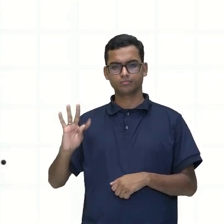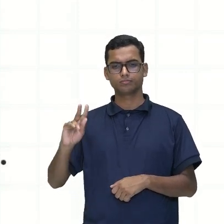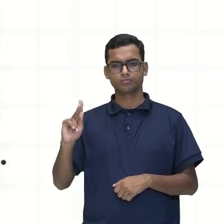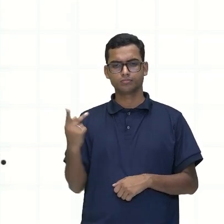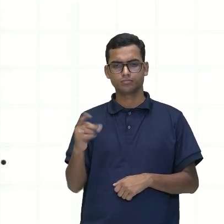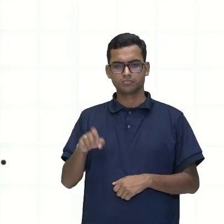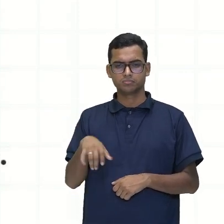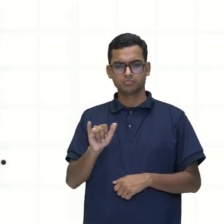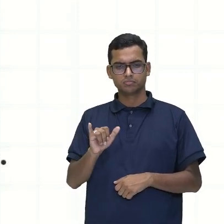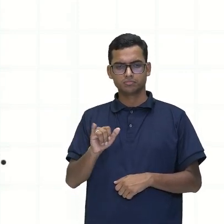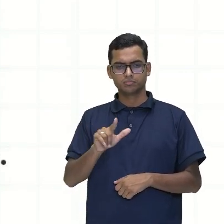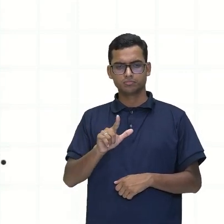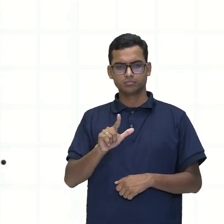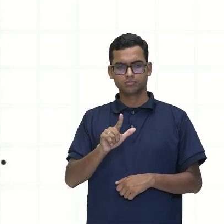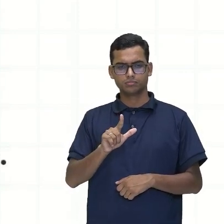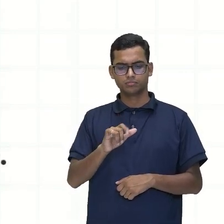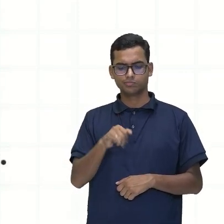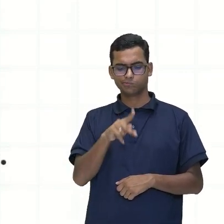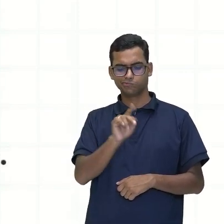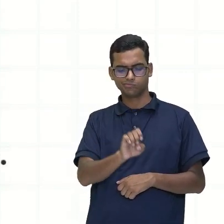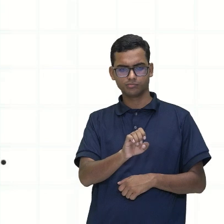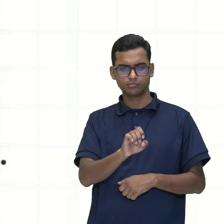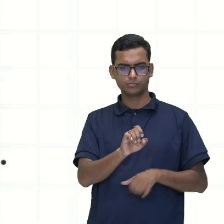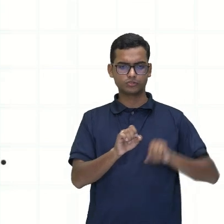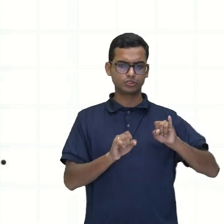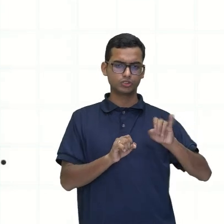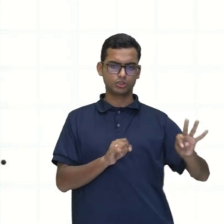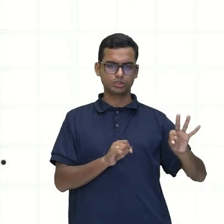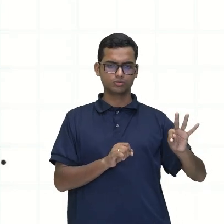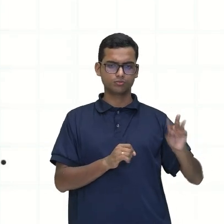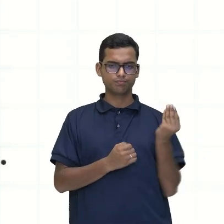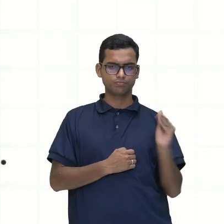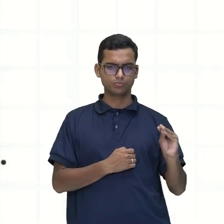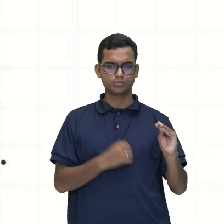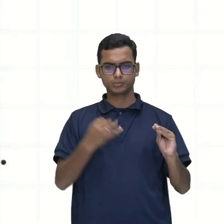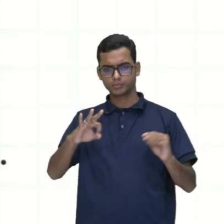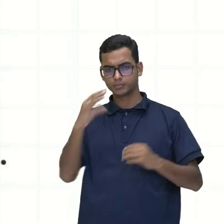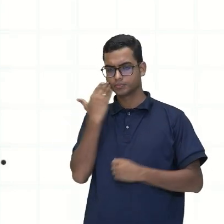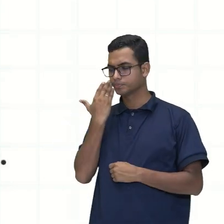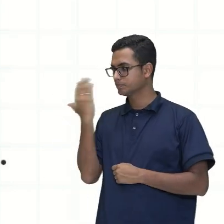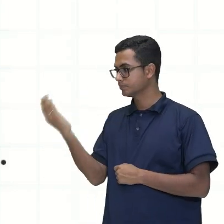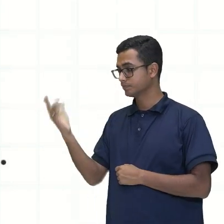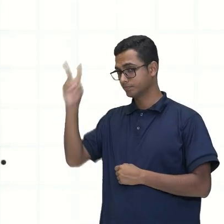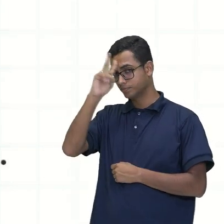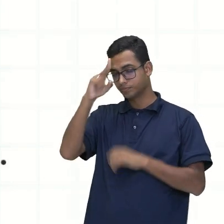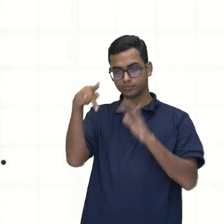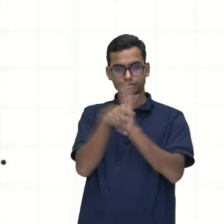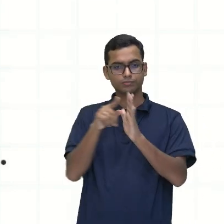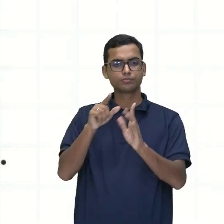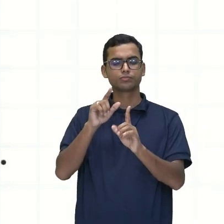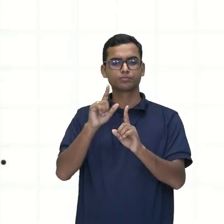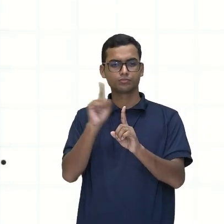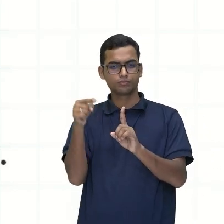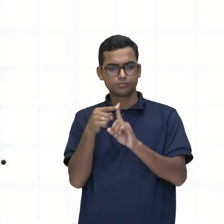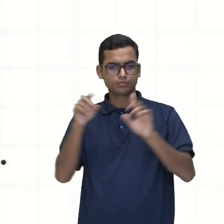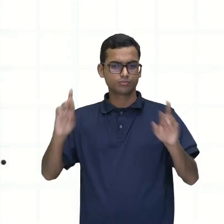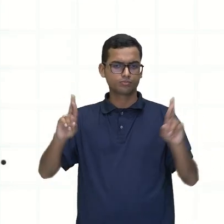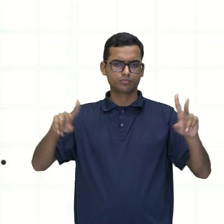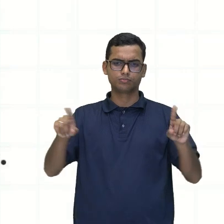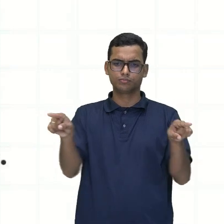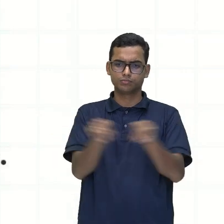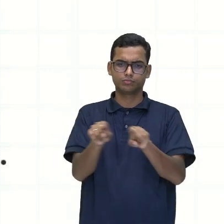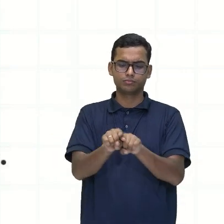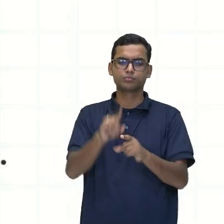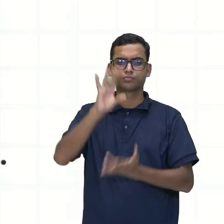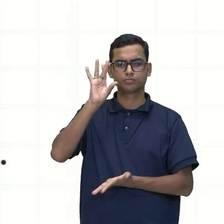não é? É a mesma palavra, it, ok? Mas lembrando que a função dele é diferente, né? Função de objeto, porque